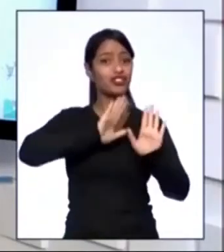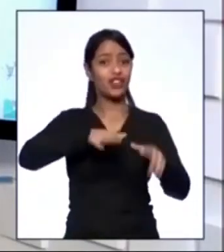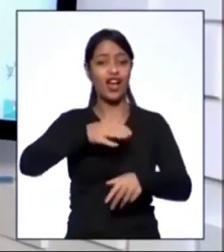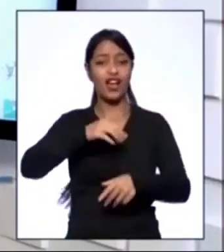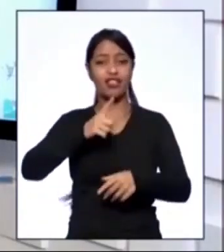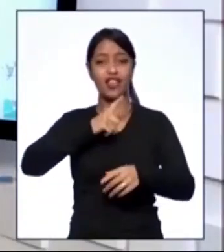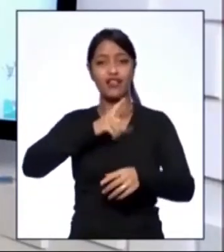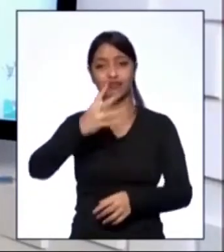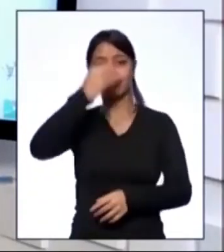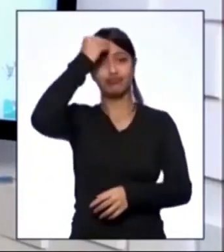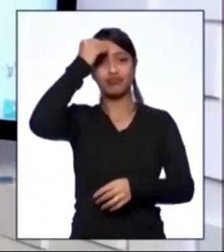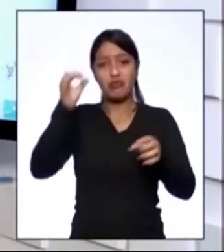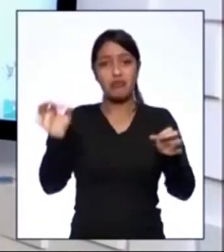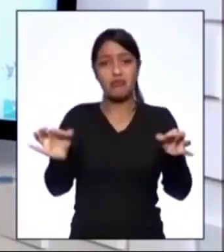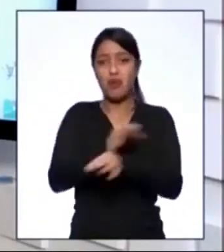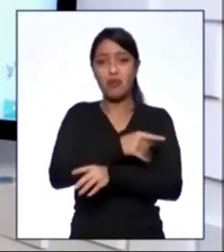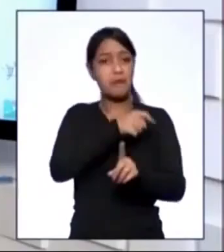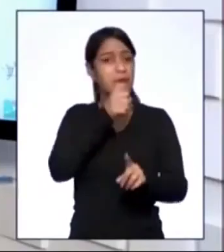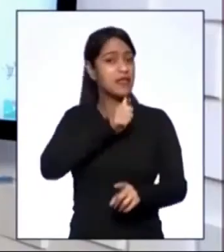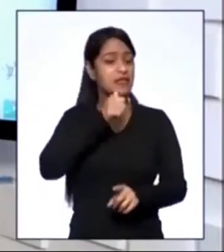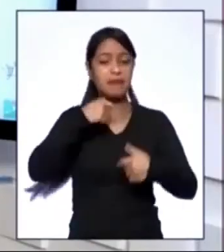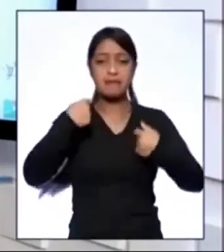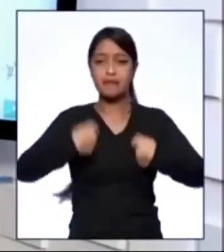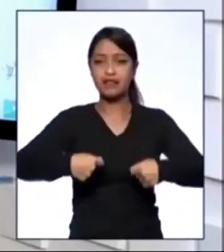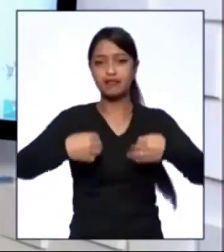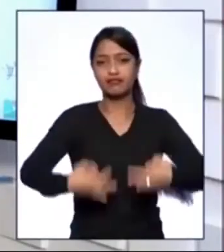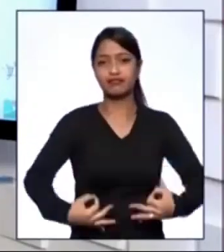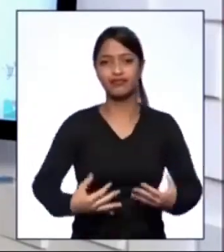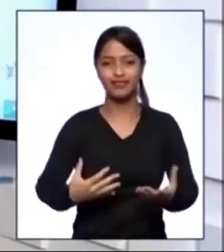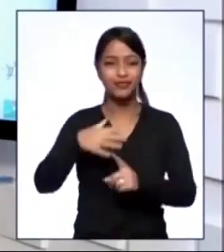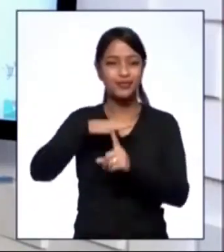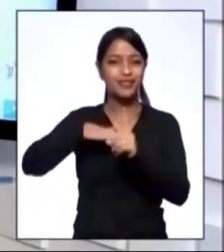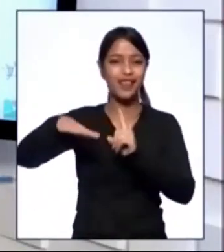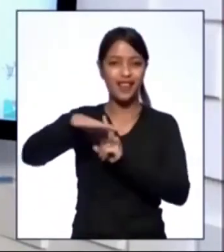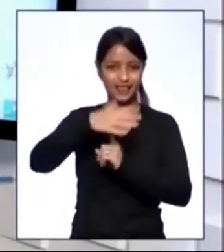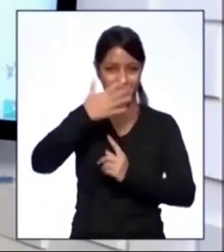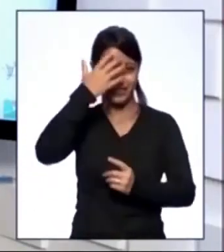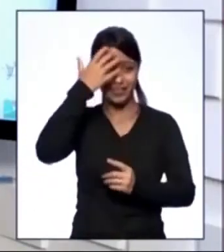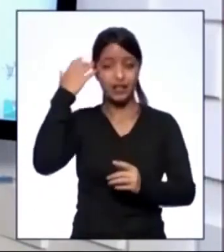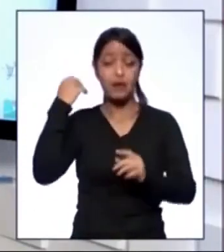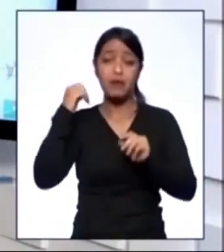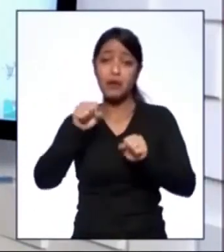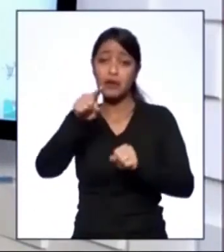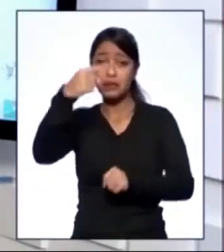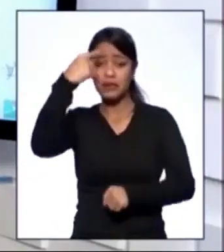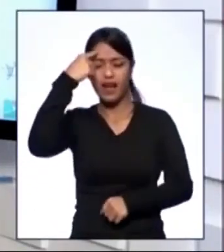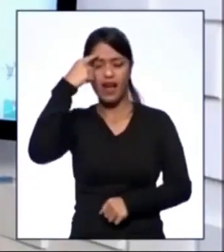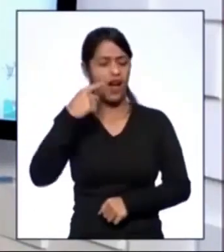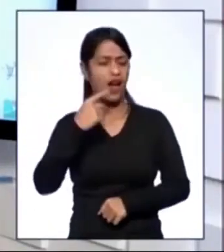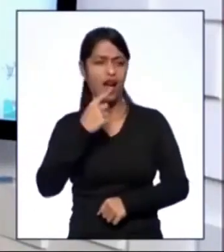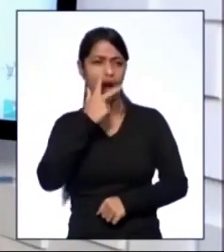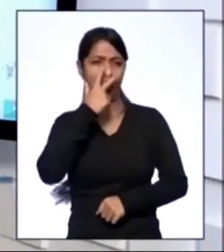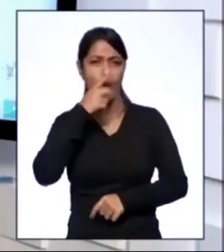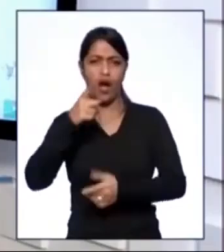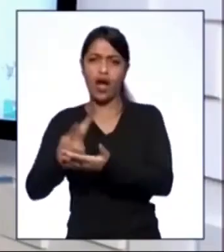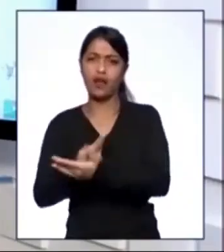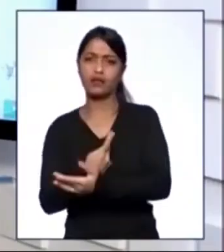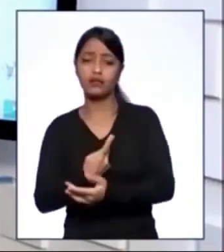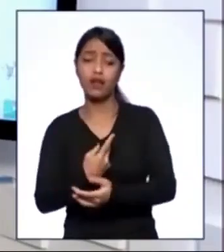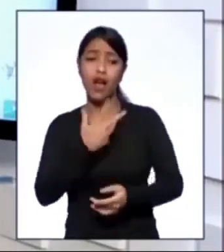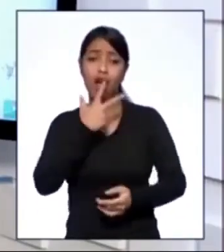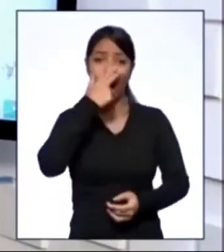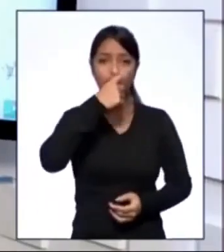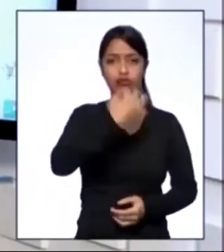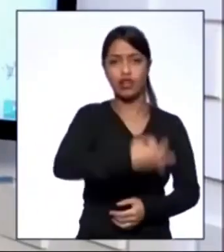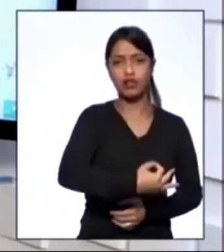nossa sociedade. Não tem o que fazer, gente, tá? Cláudia, eu acho isso errado. Cláudia, eu acho isso certo. Cláudia,